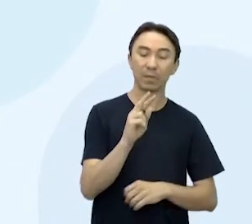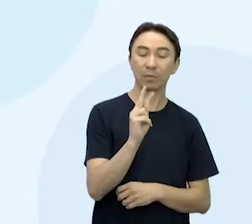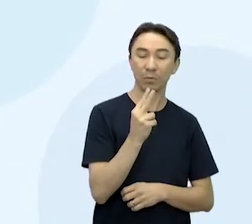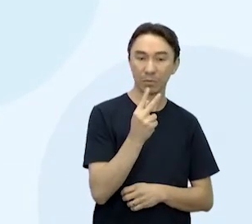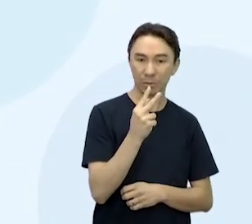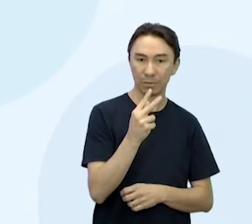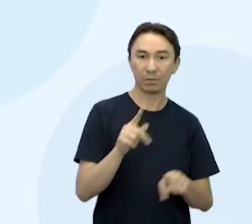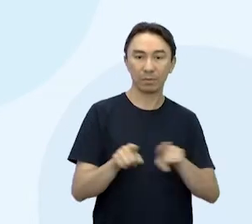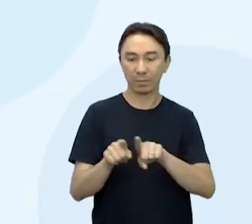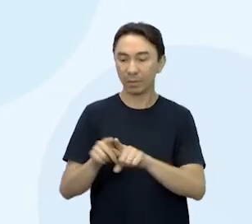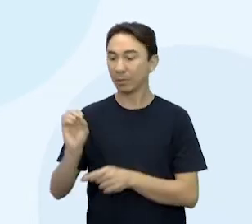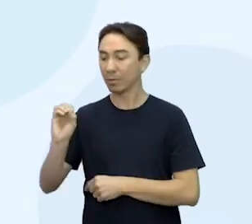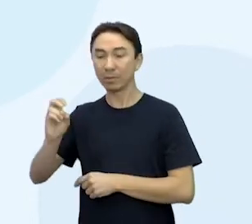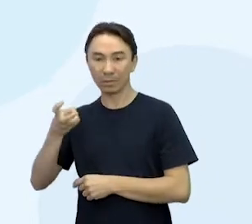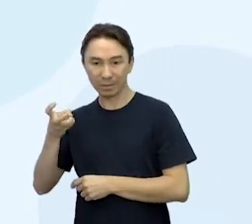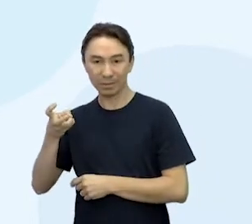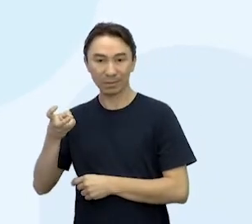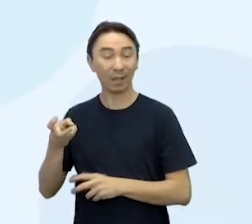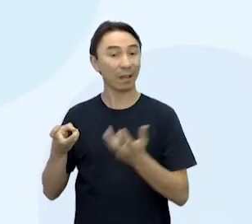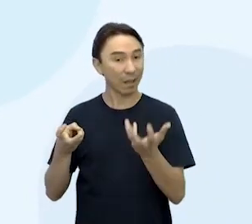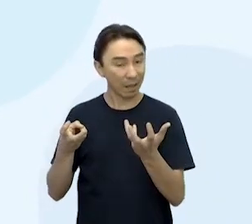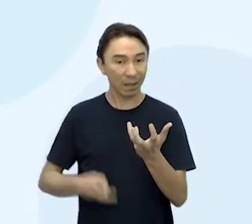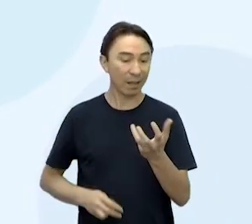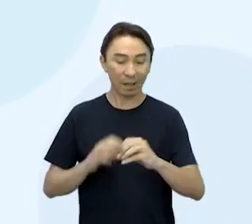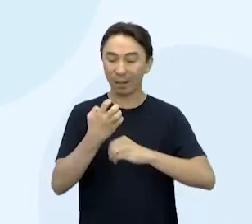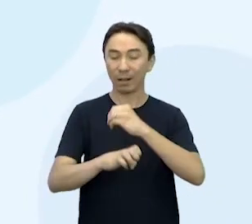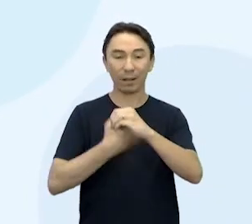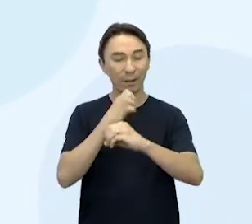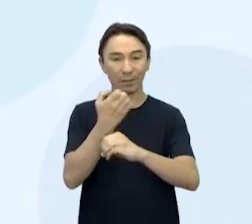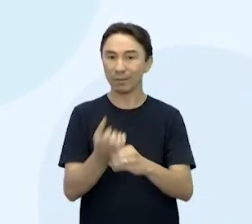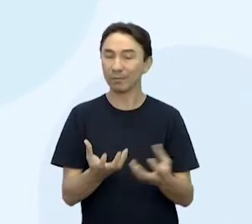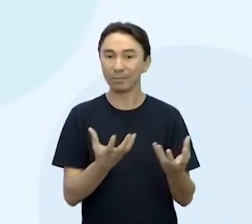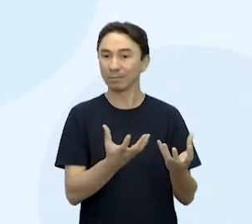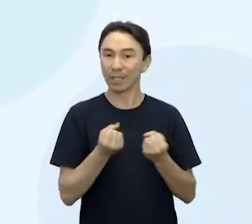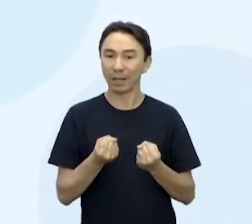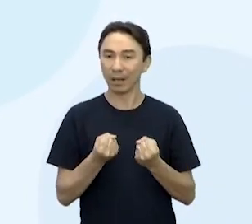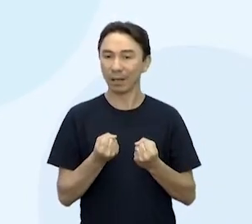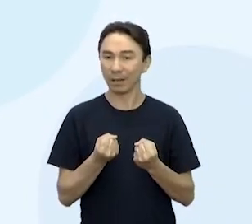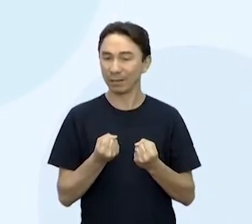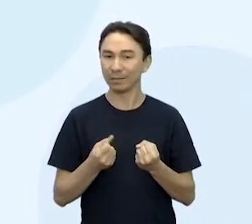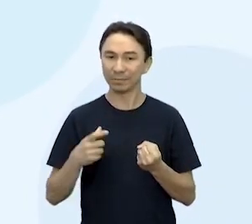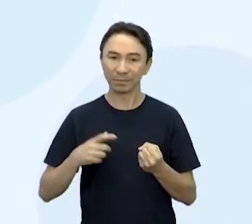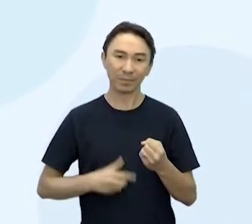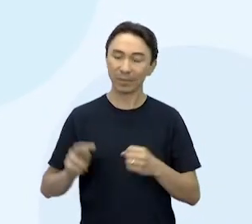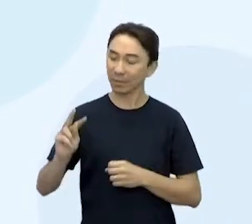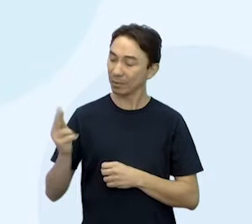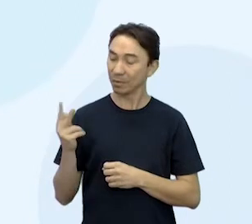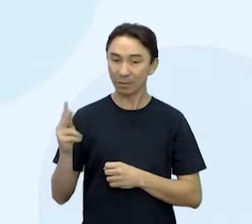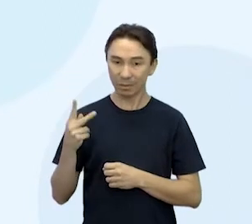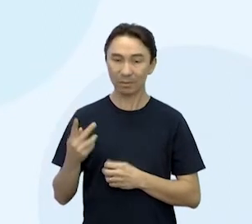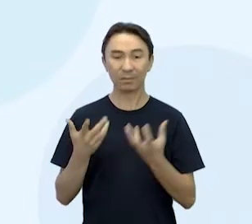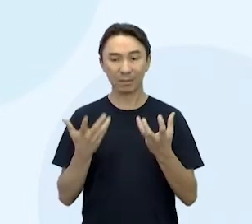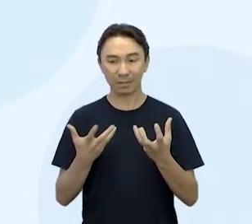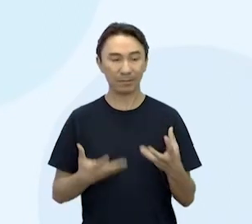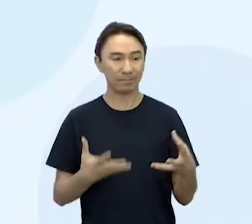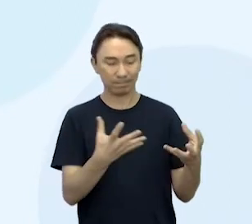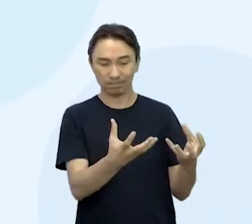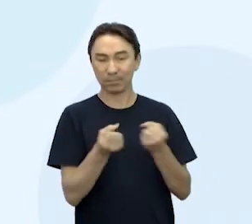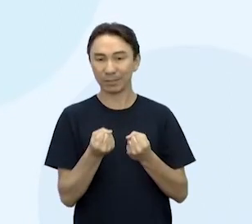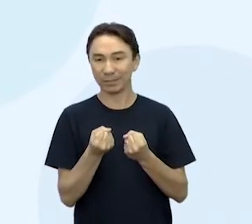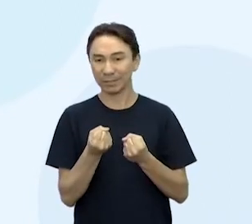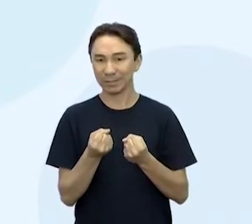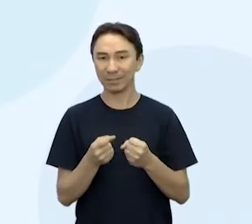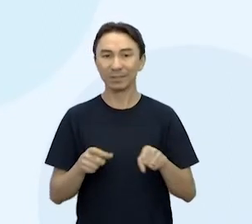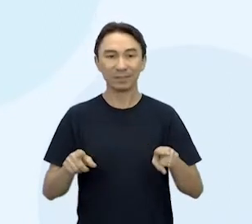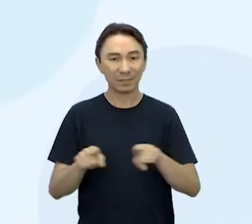em ganhar elétrons. E aí o que acontece? Esse hidrogênio quer ganhar um elétron aqui, ó. Esse